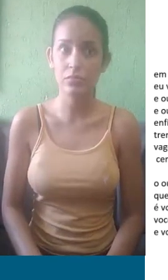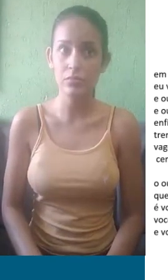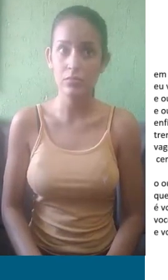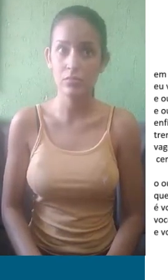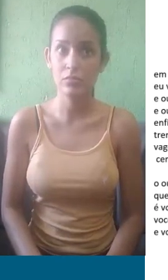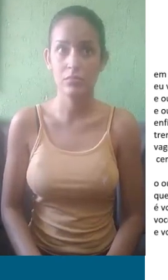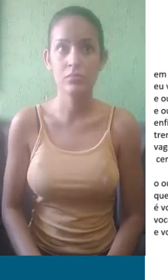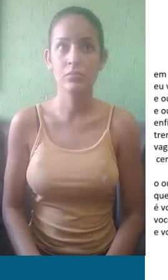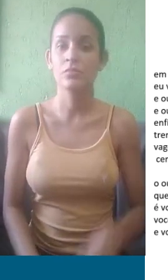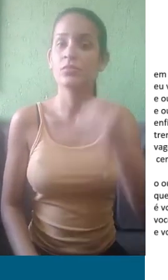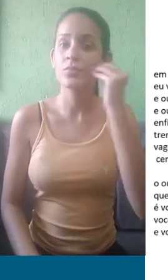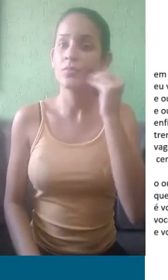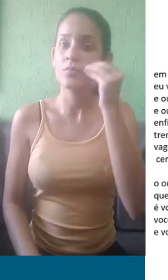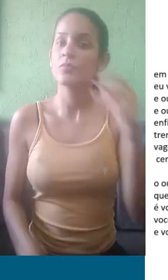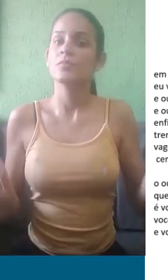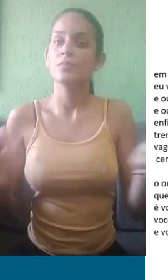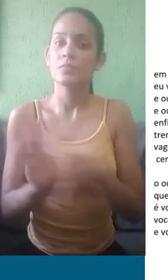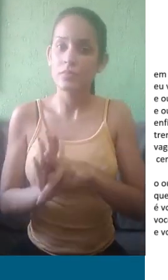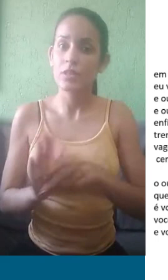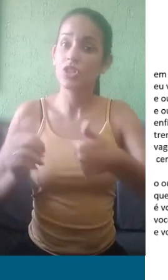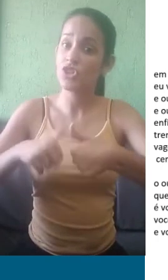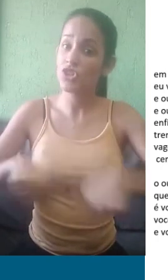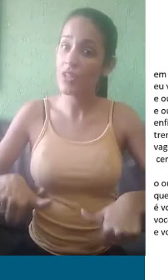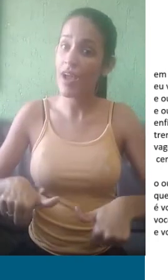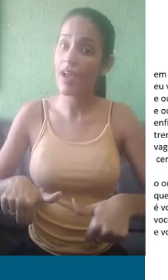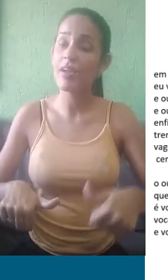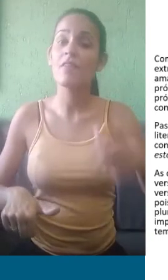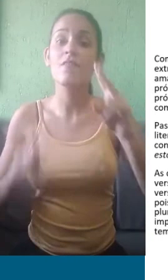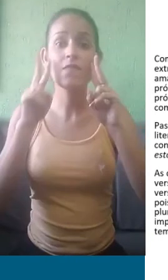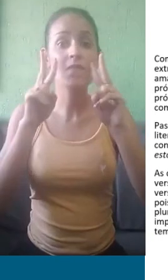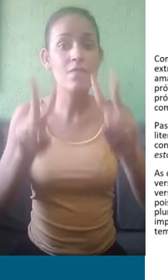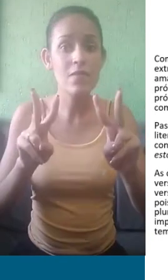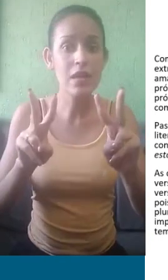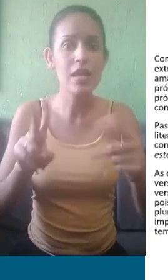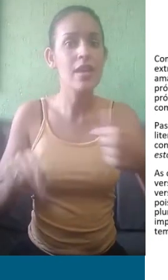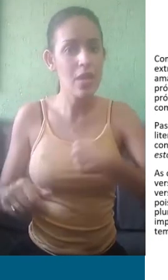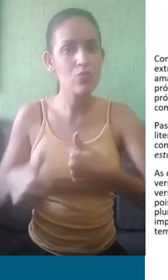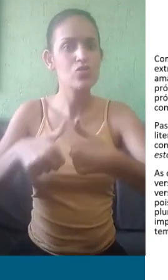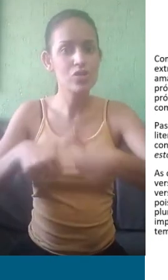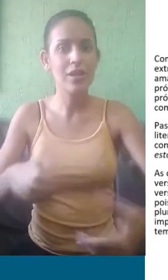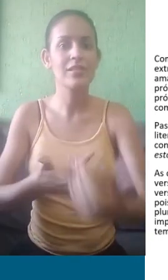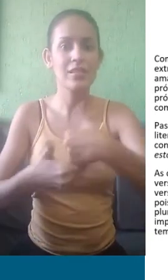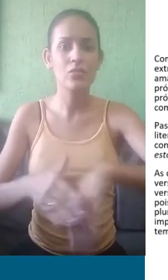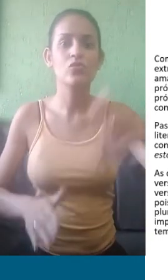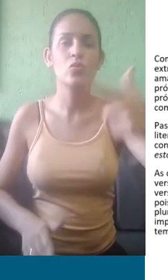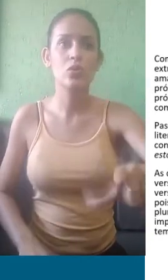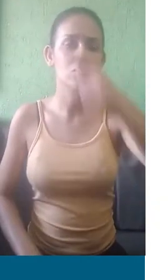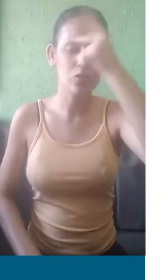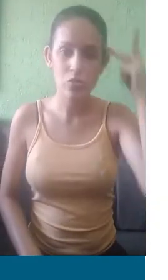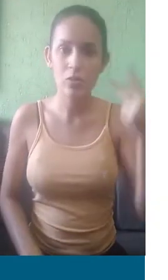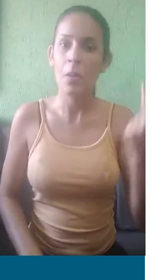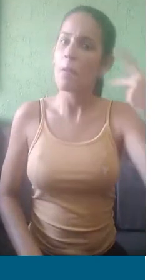ver os outros em mim e saber que eu estou em você. Para uma explicação mais detalhada, leia o nosso gabarito comentado.